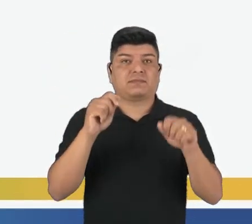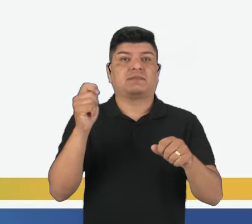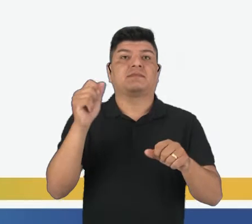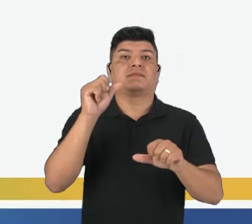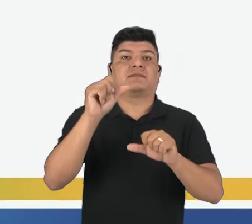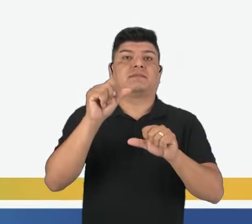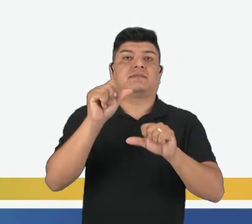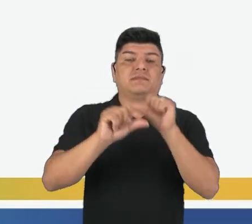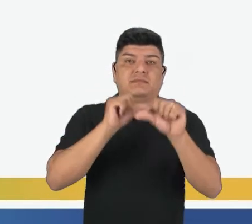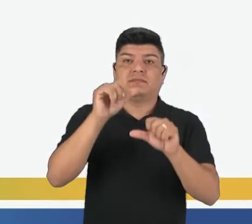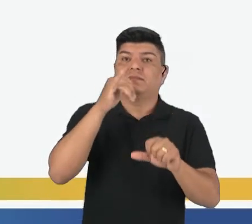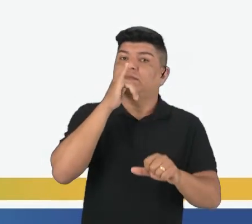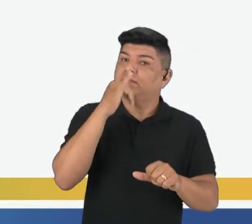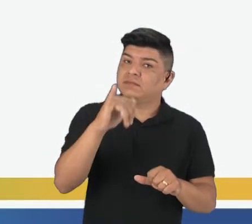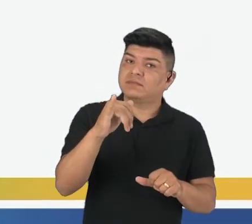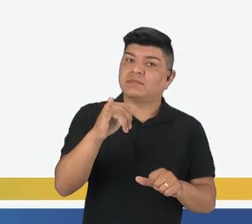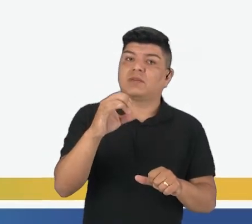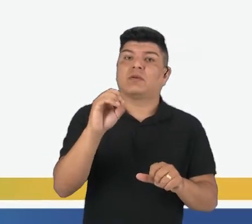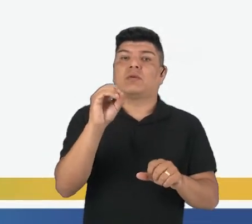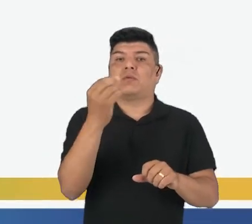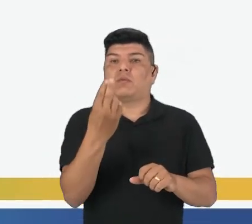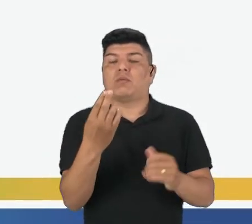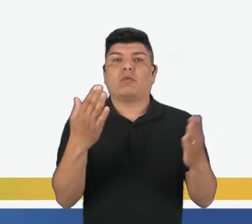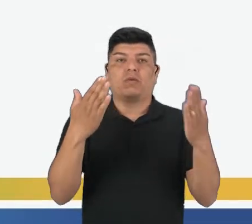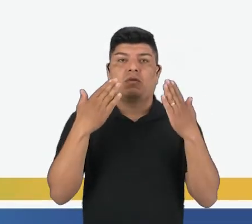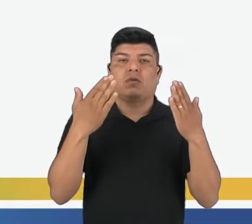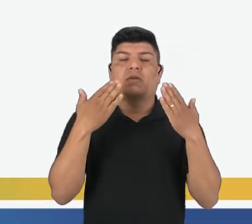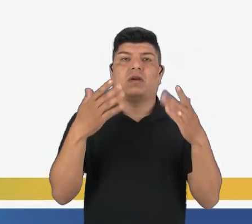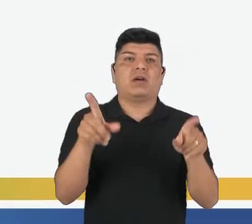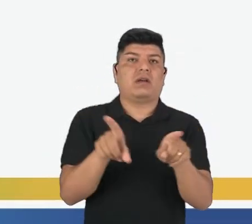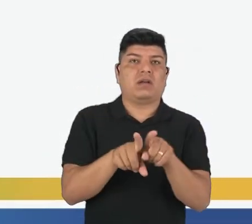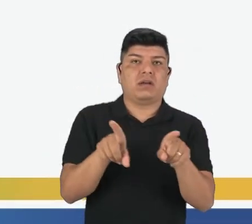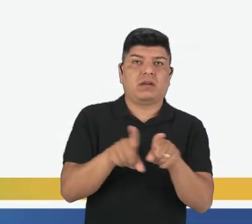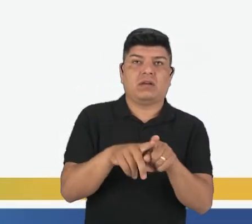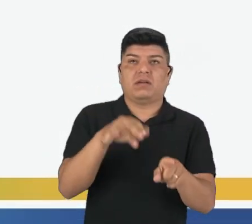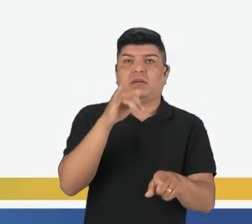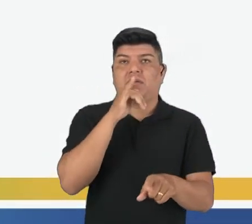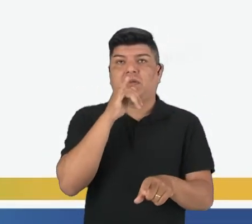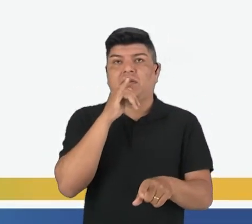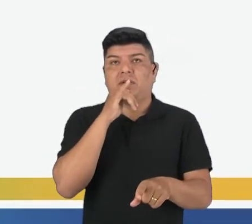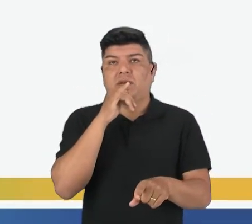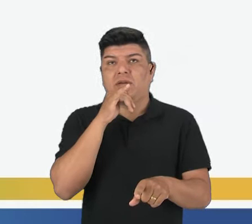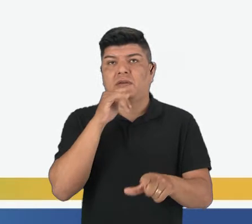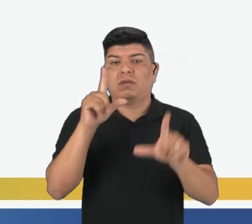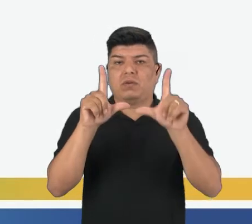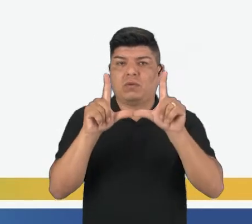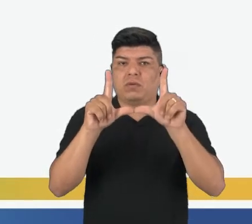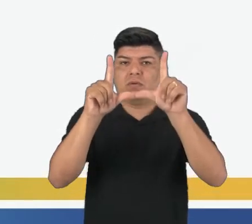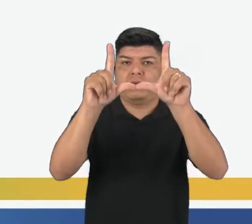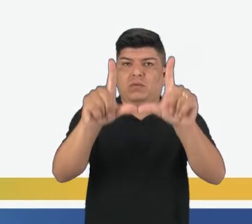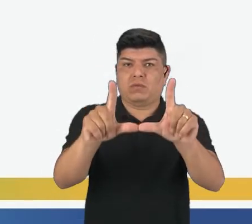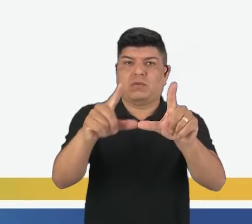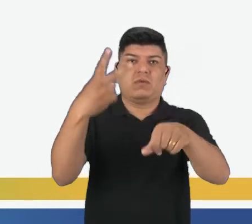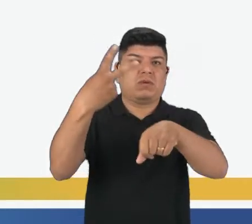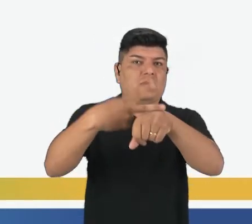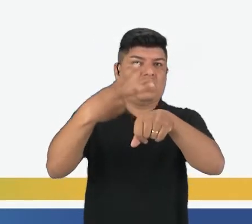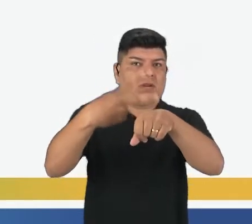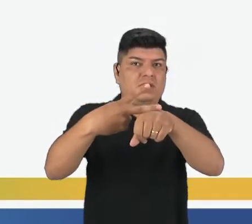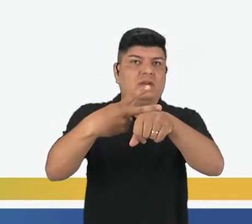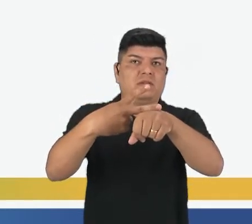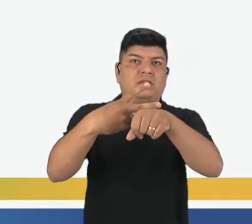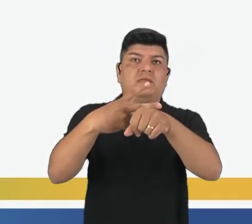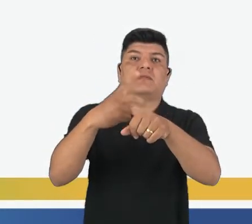convertida em eletricidade ou em calor, como, por exemplo, os painéis solares fotovoltaicos, né?